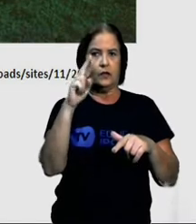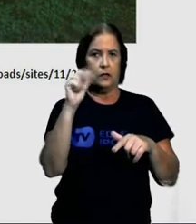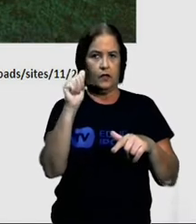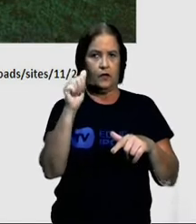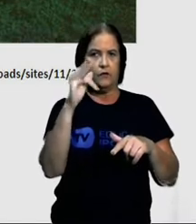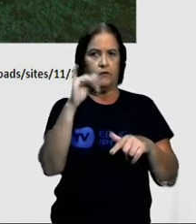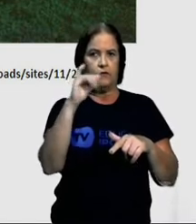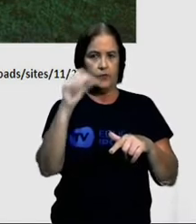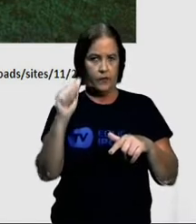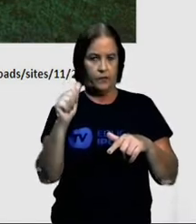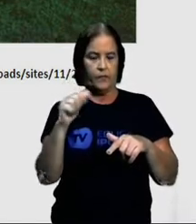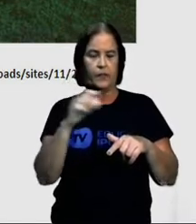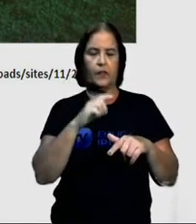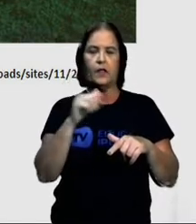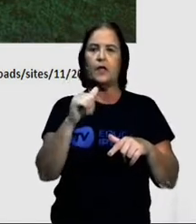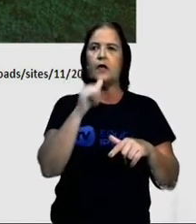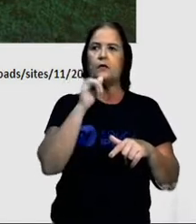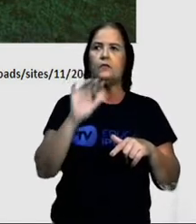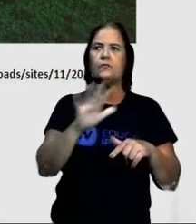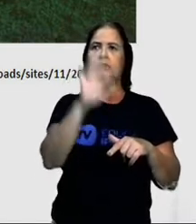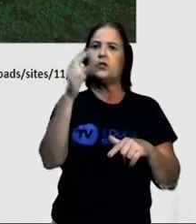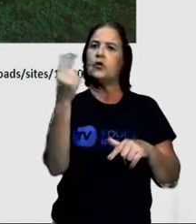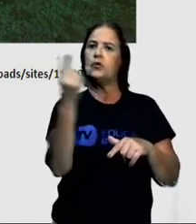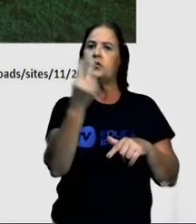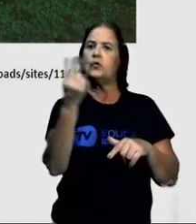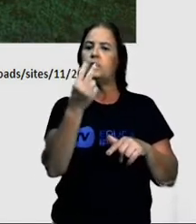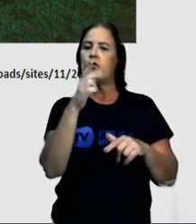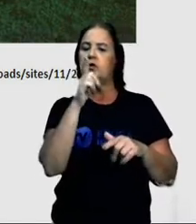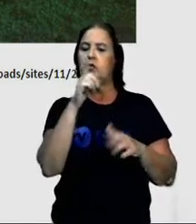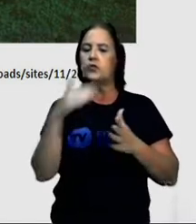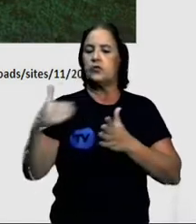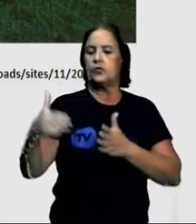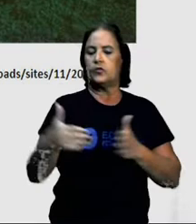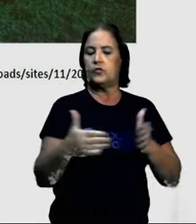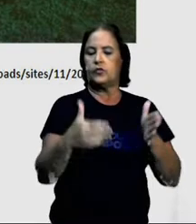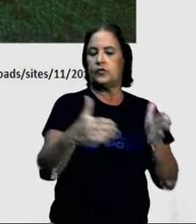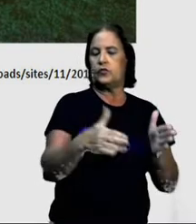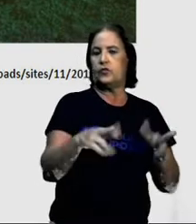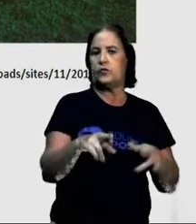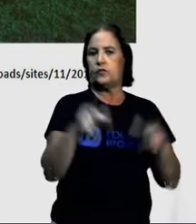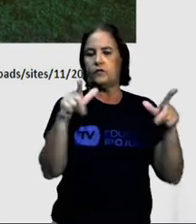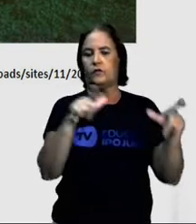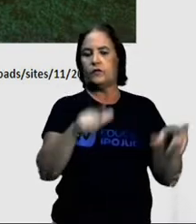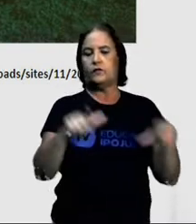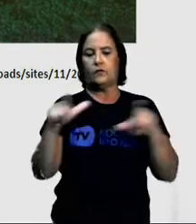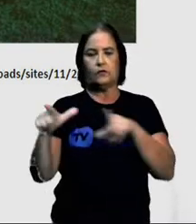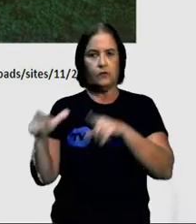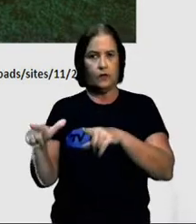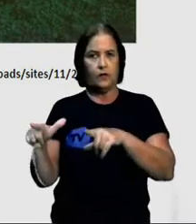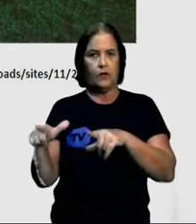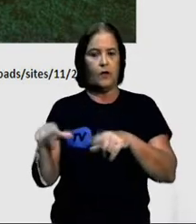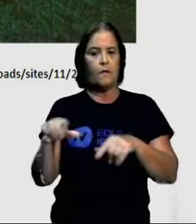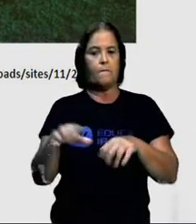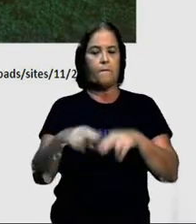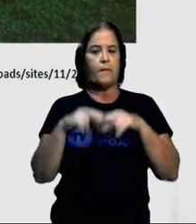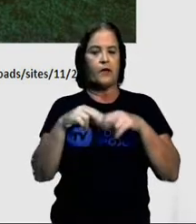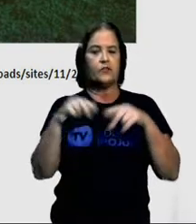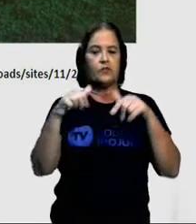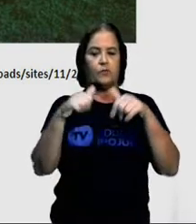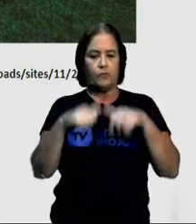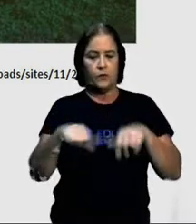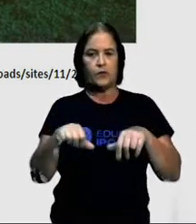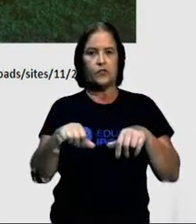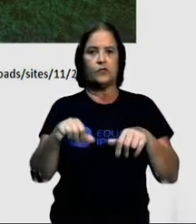de dois rios em diferentes regiões do mesmo continente, certo? O